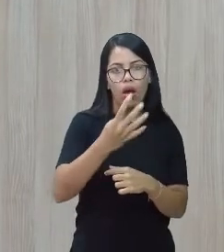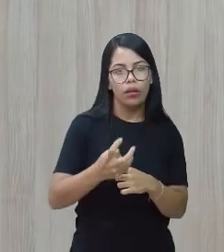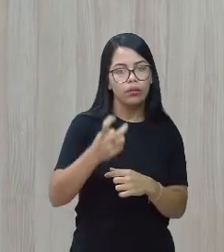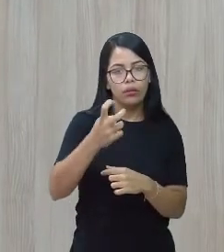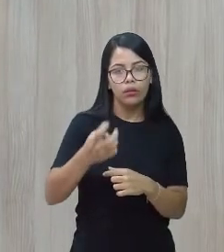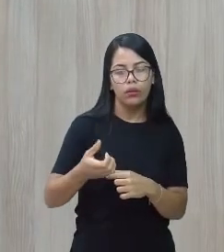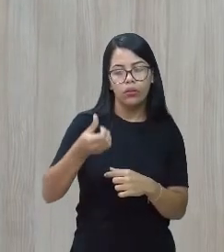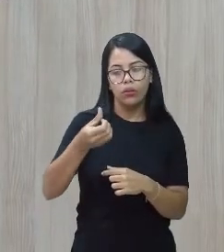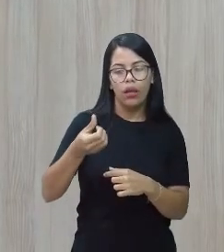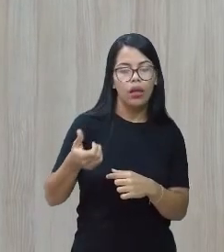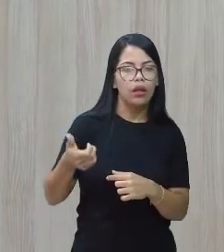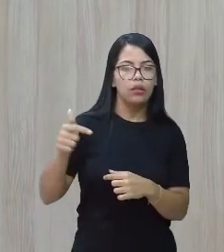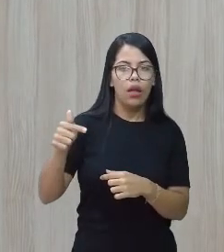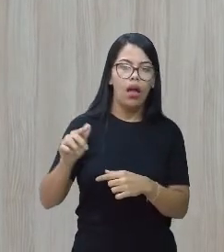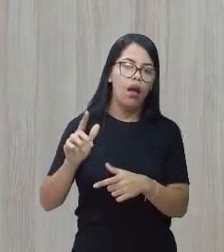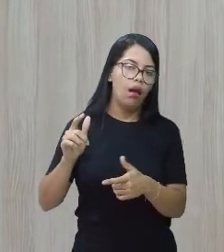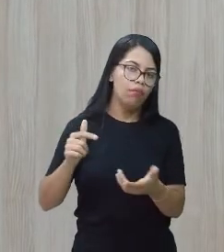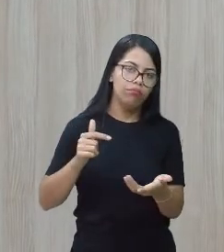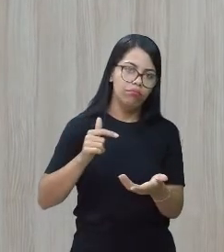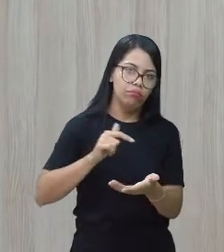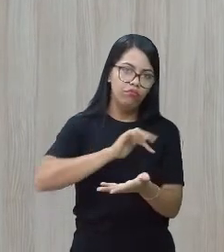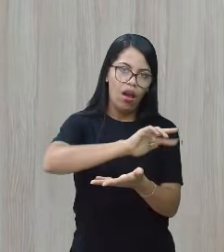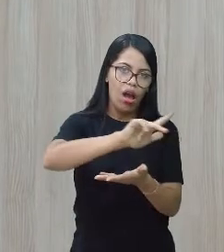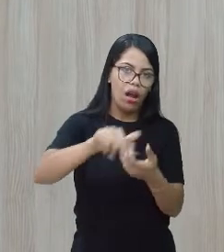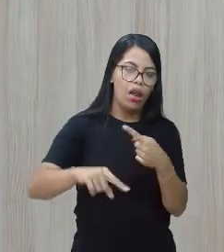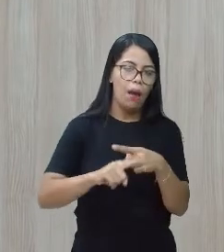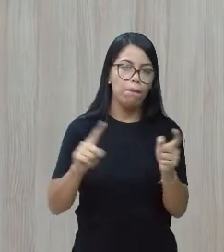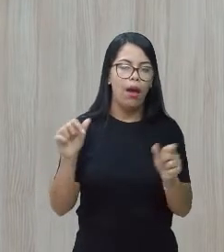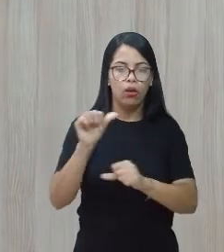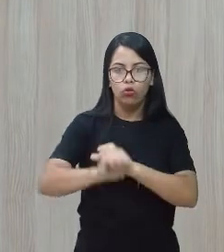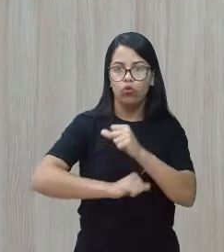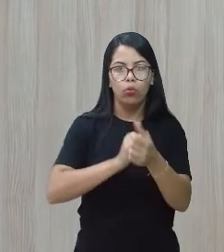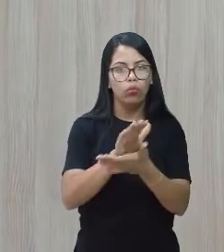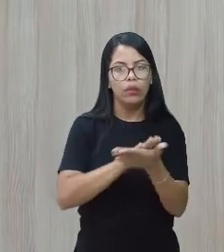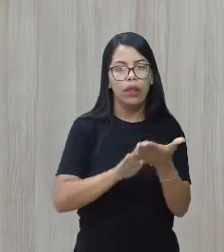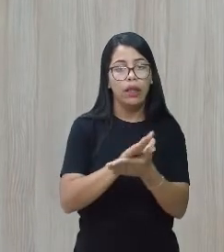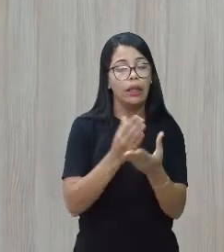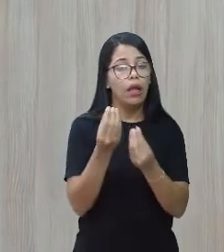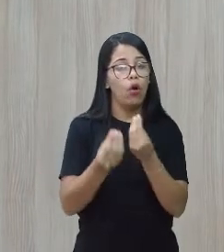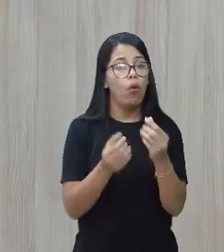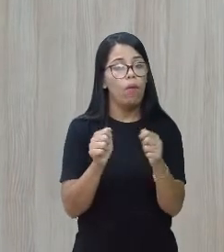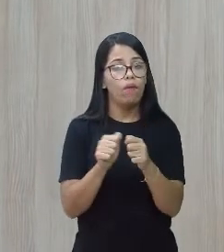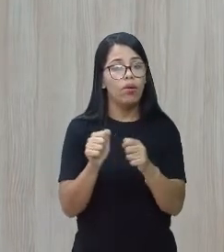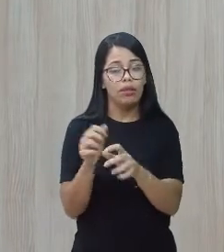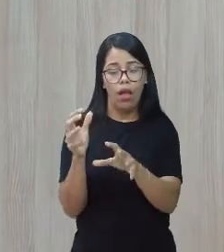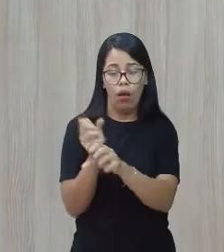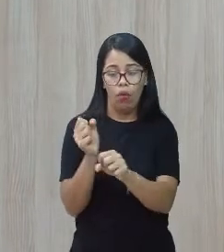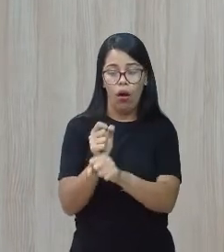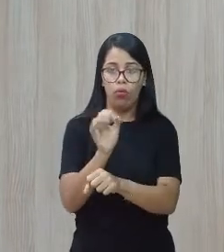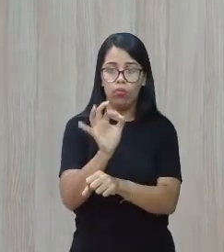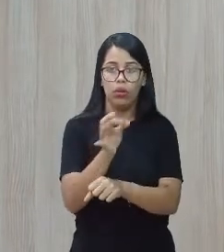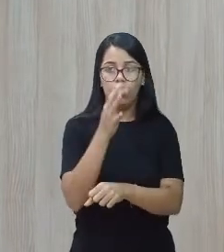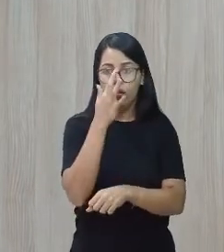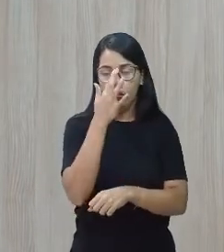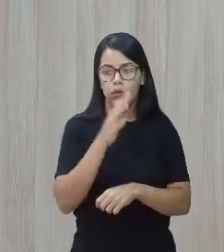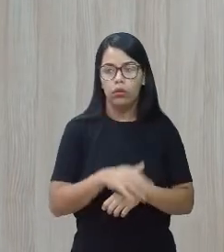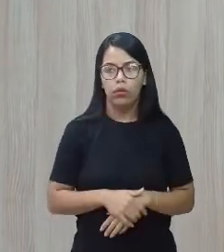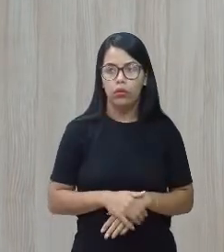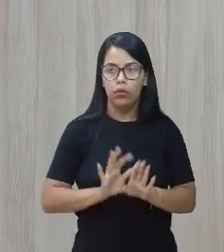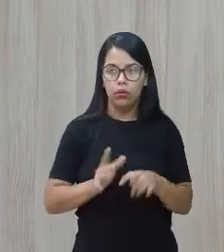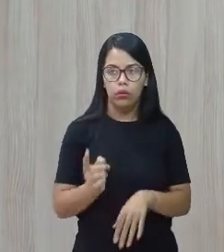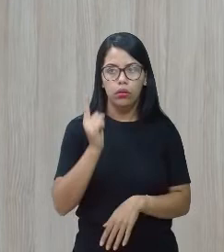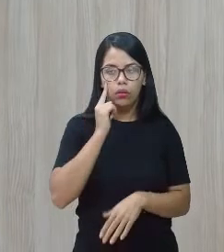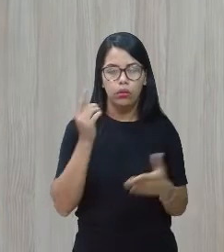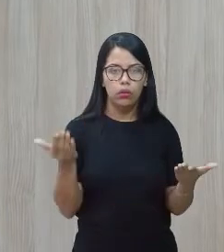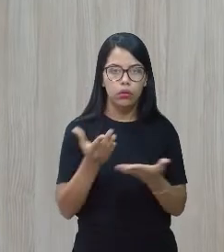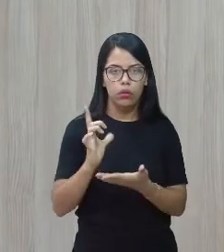variar, mas não vai alterar em nada em relação ao cálculo do volume do prisma, tá bom? Então, ó,